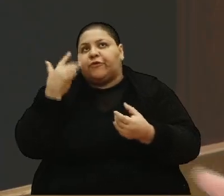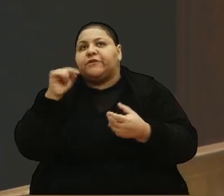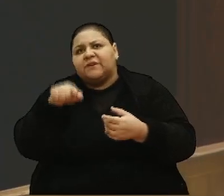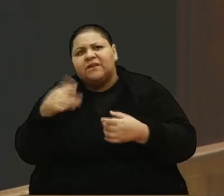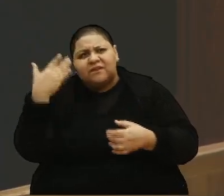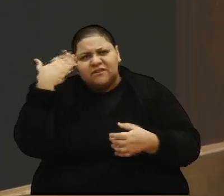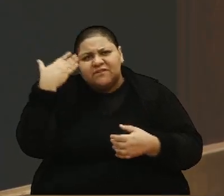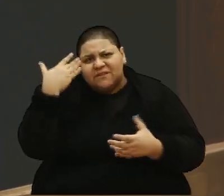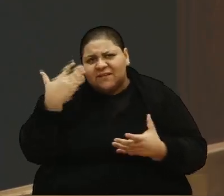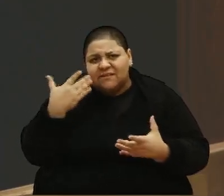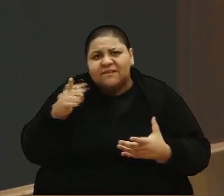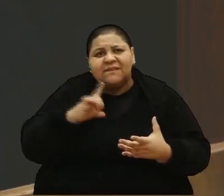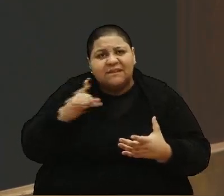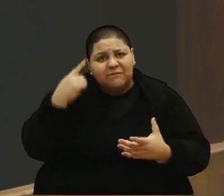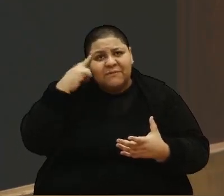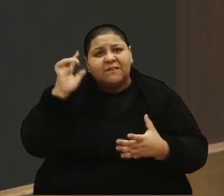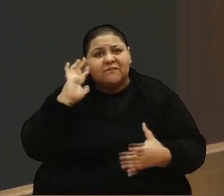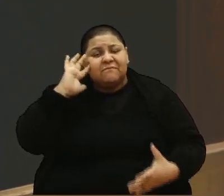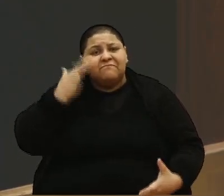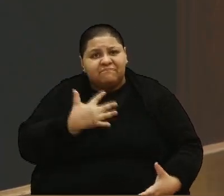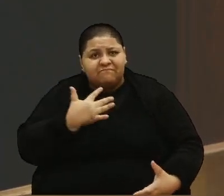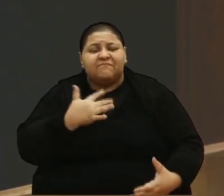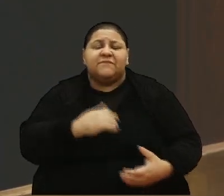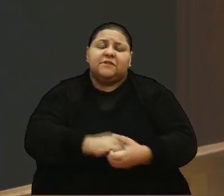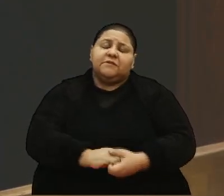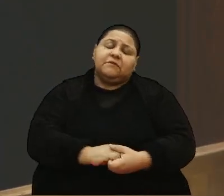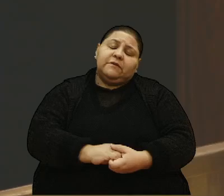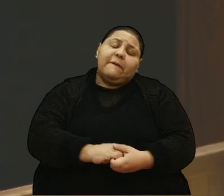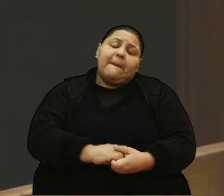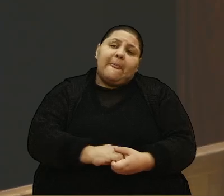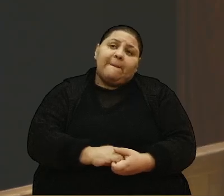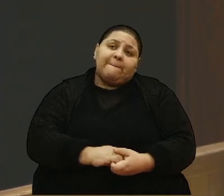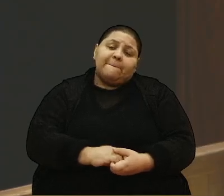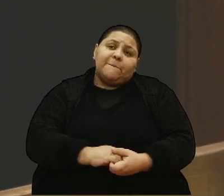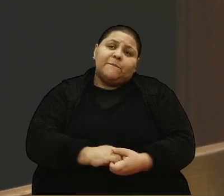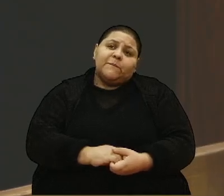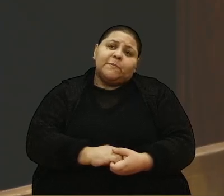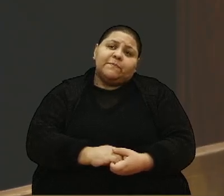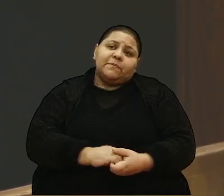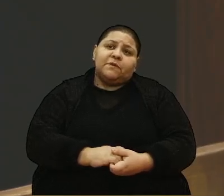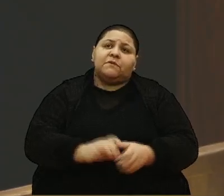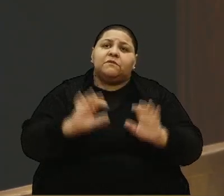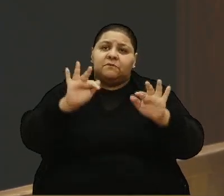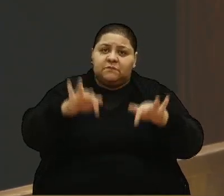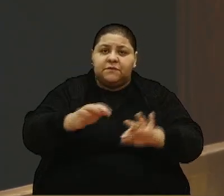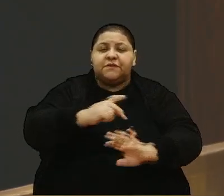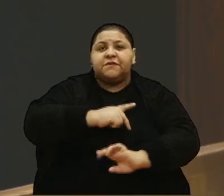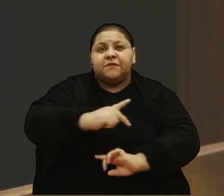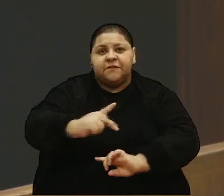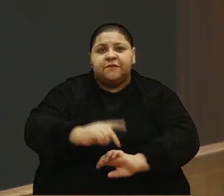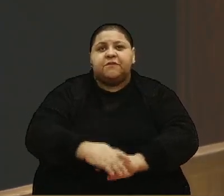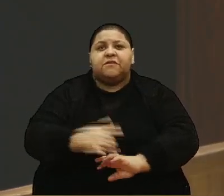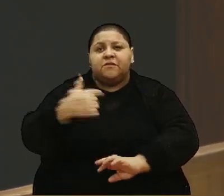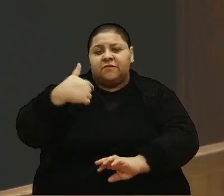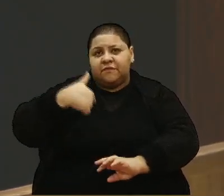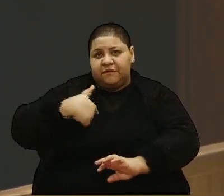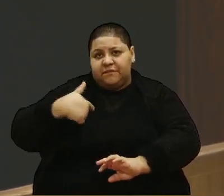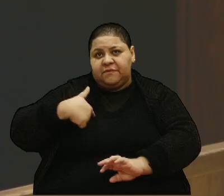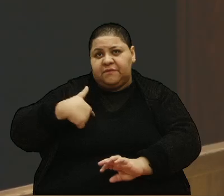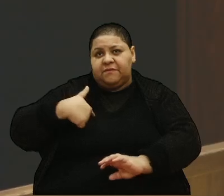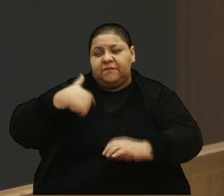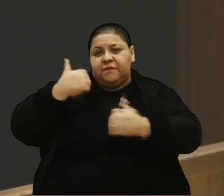sei que não tem, então nós temos que pensar numa solução. E aqui, para concluir, senhor presidente, eu e o